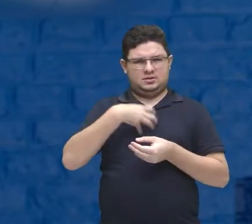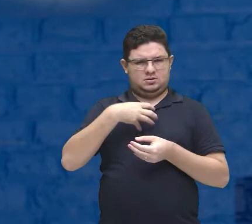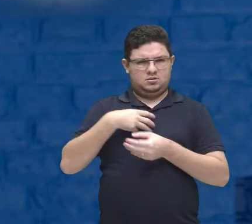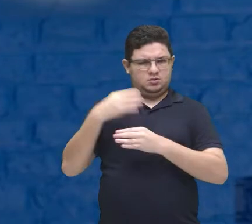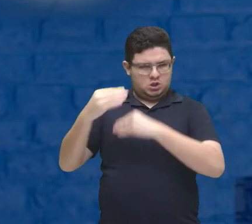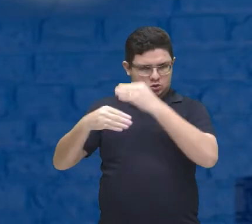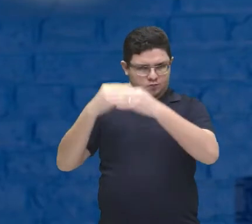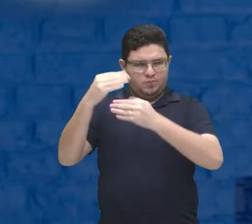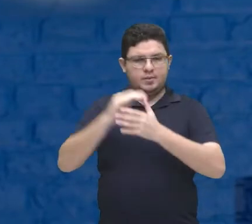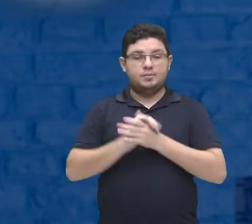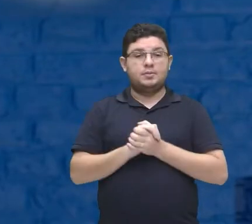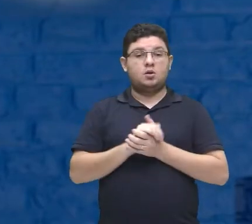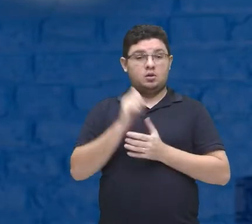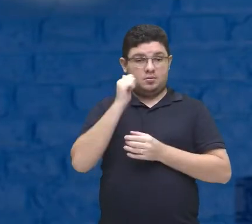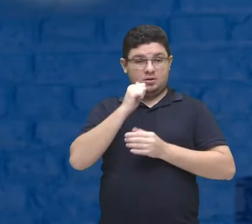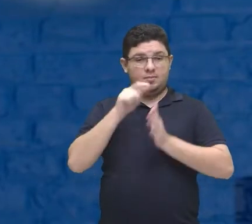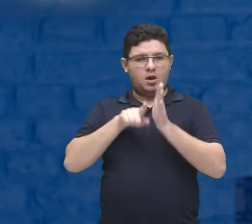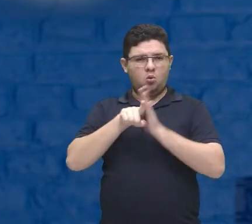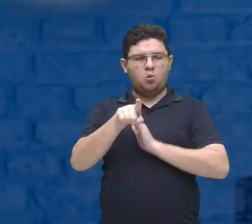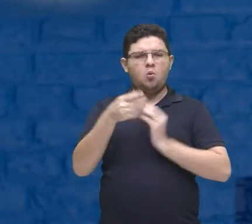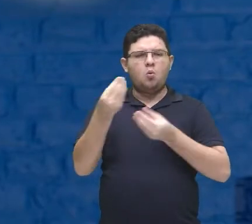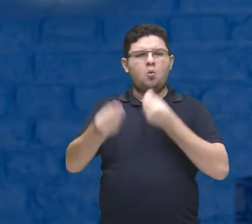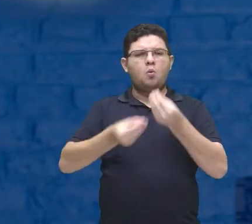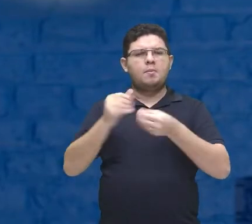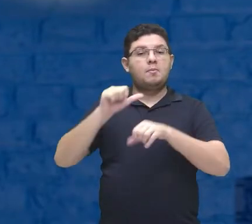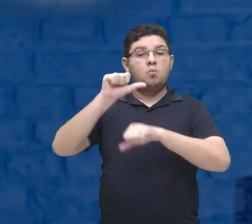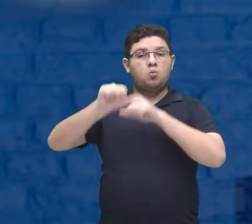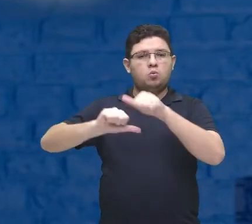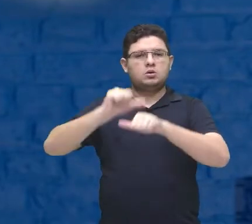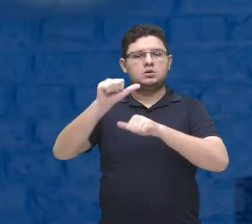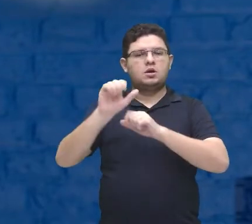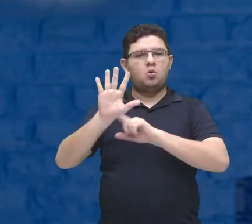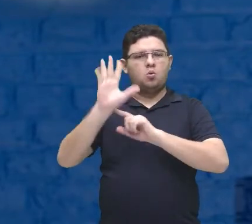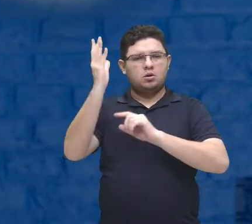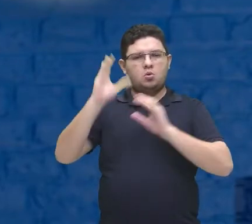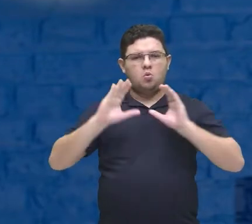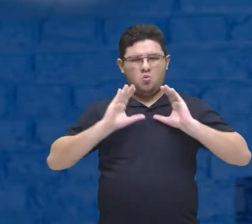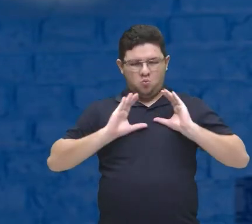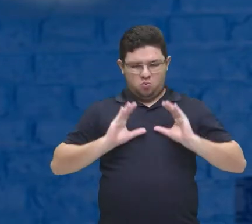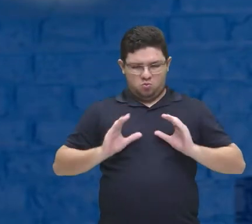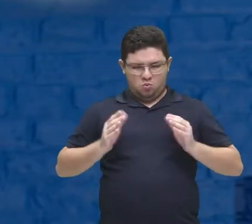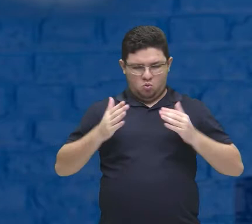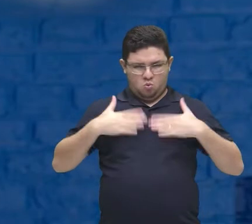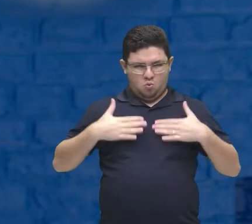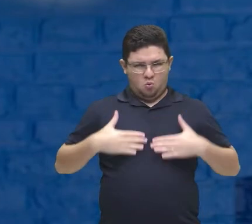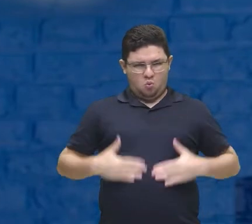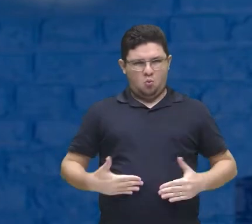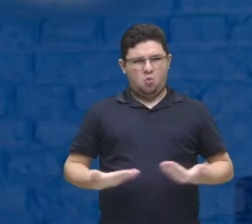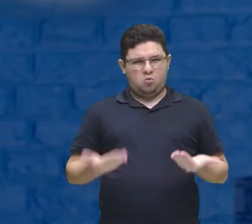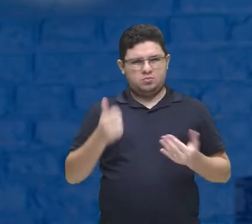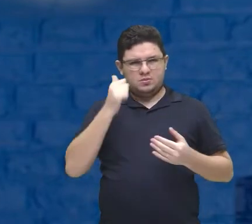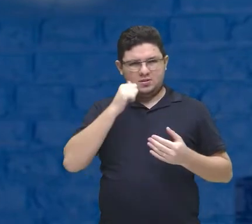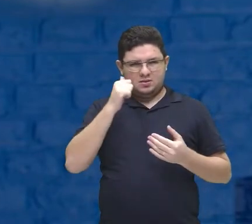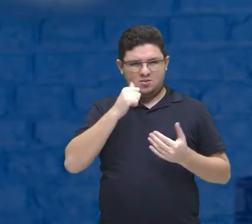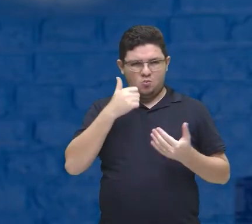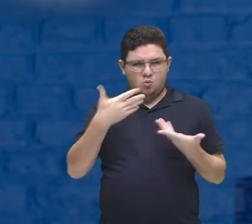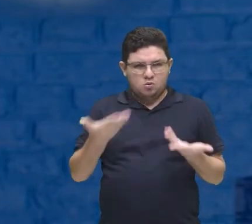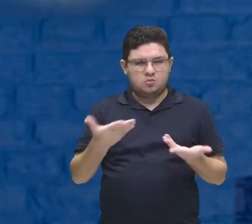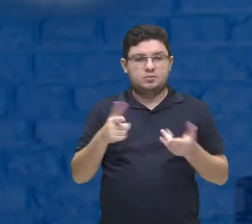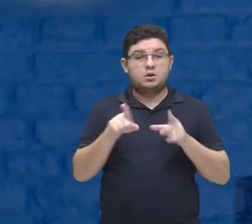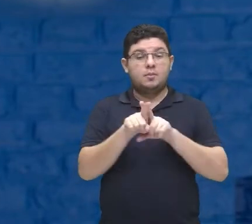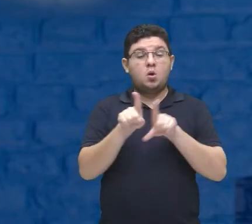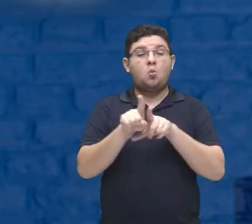da menina, e eu gostaria de acrescentar quais são os cuidados que as meninas devem ter nesse momento de mudança, né, de